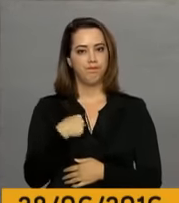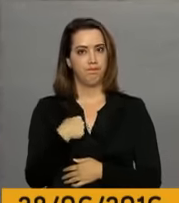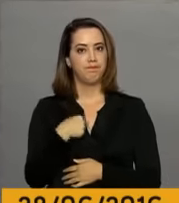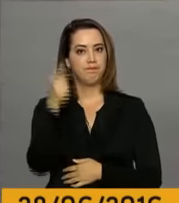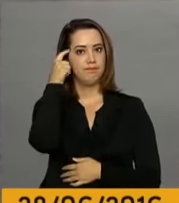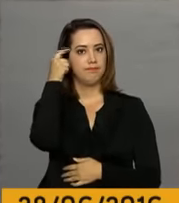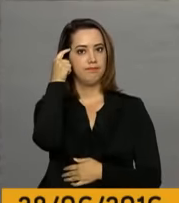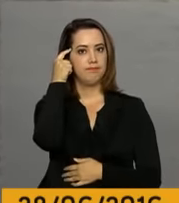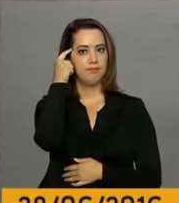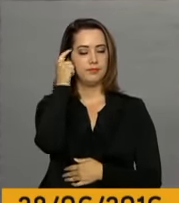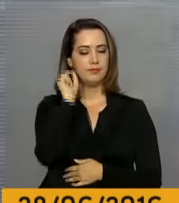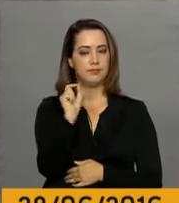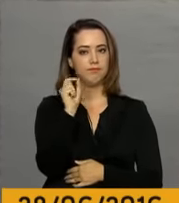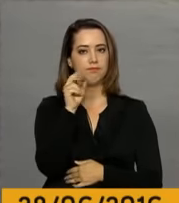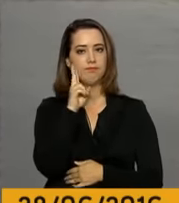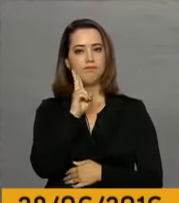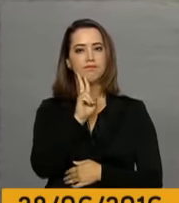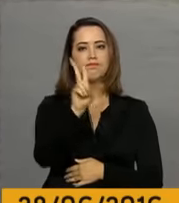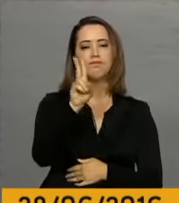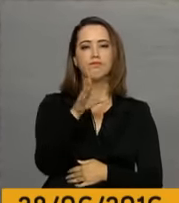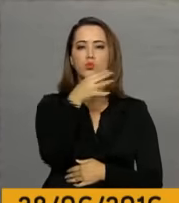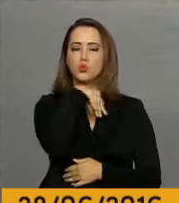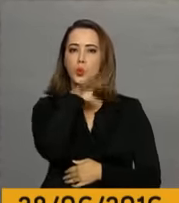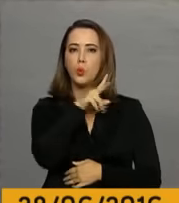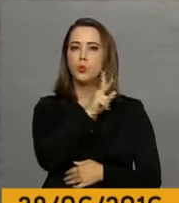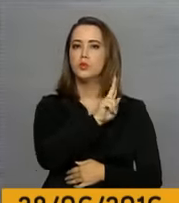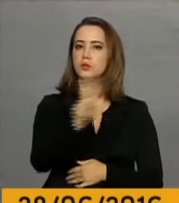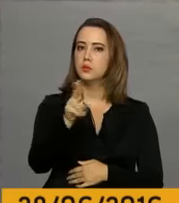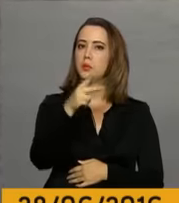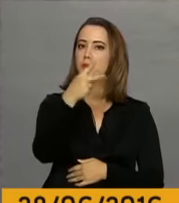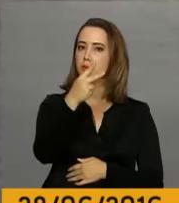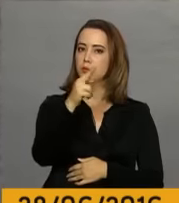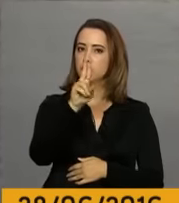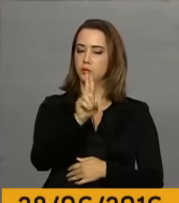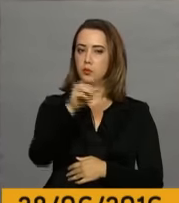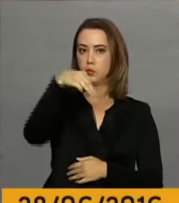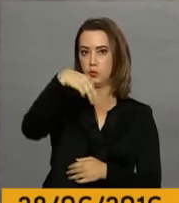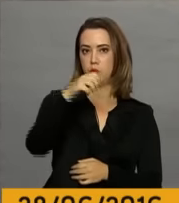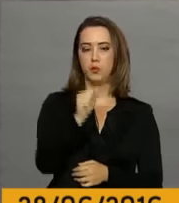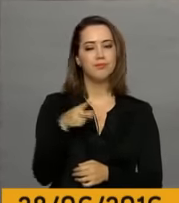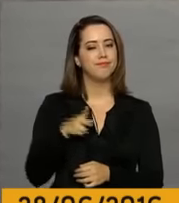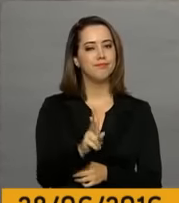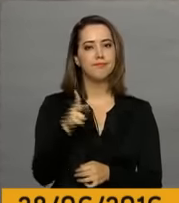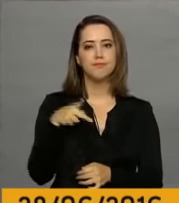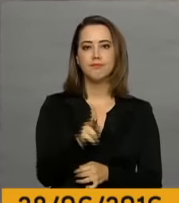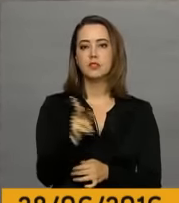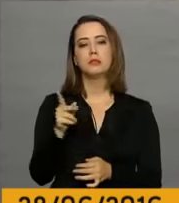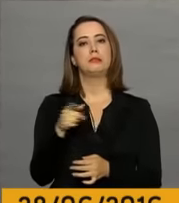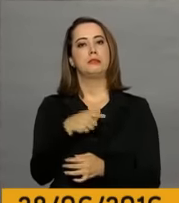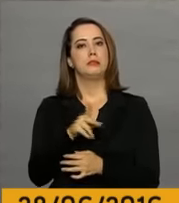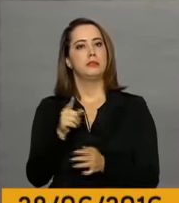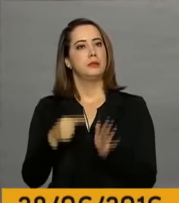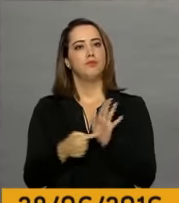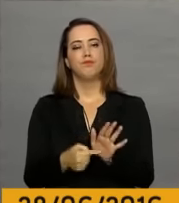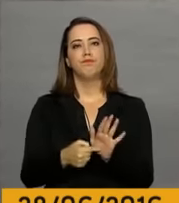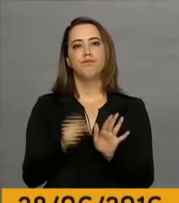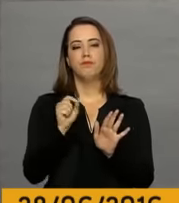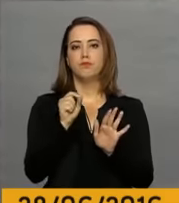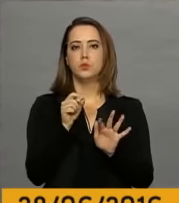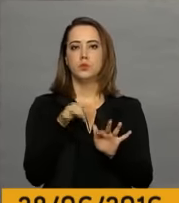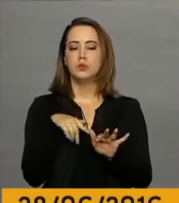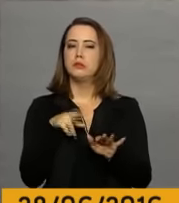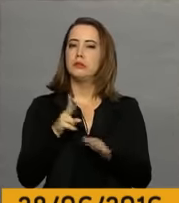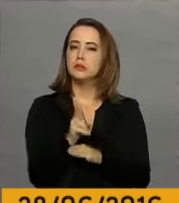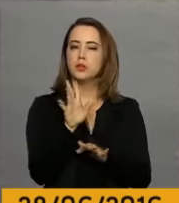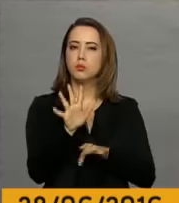na minha mente o puma sempre aparece como um animal que está